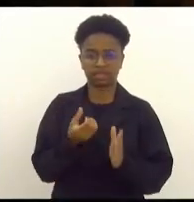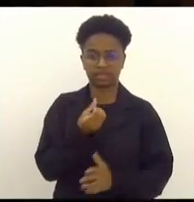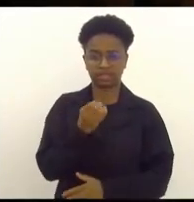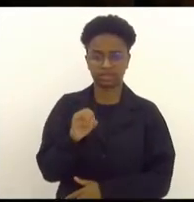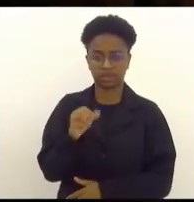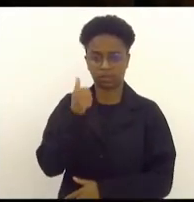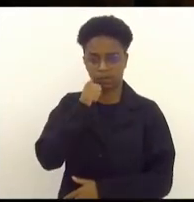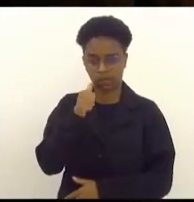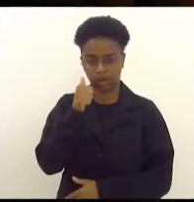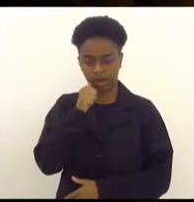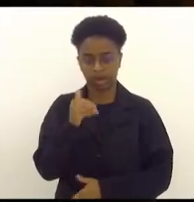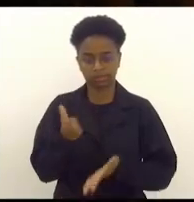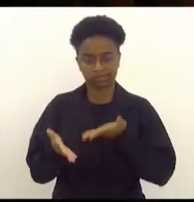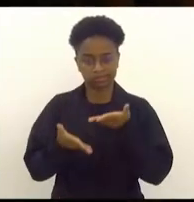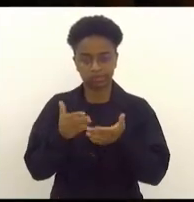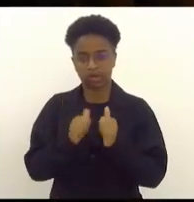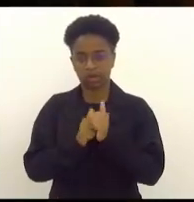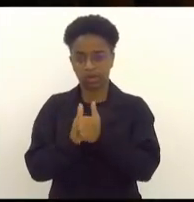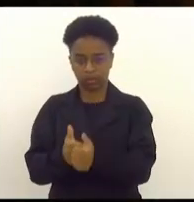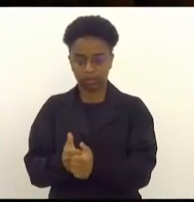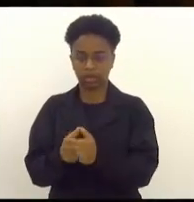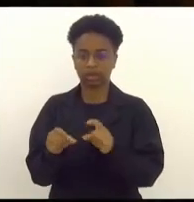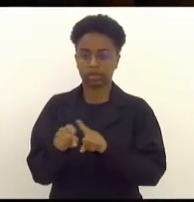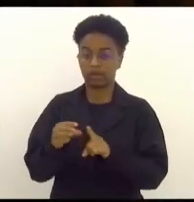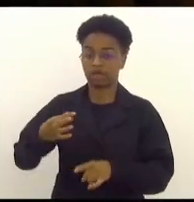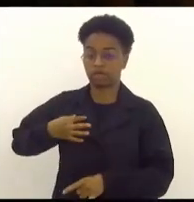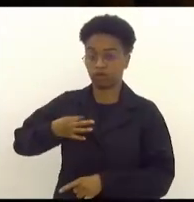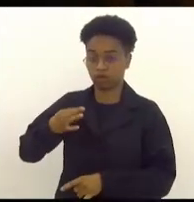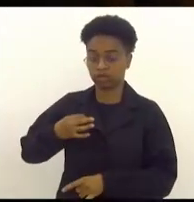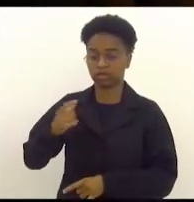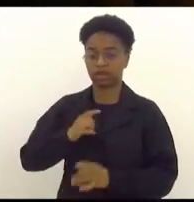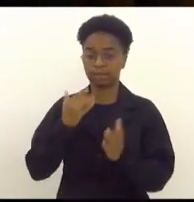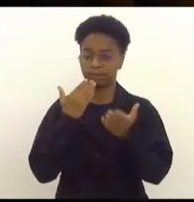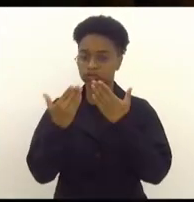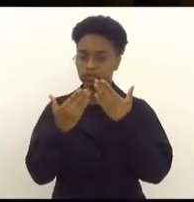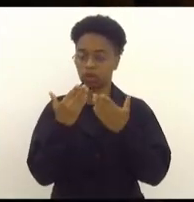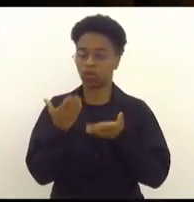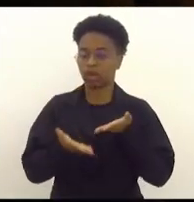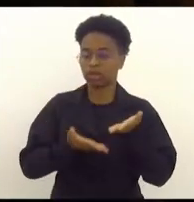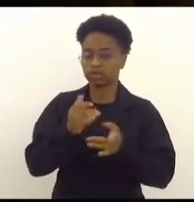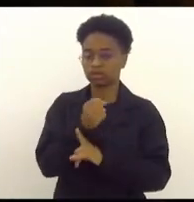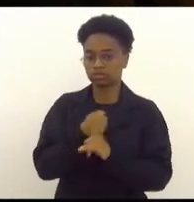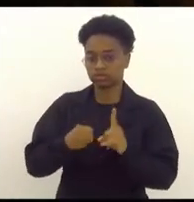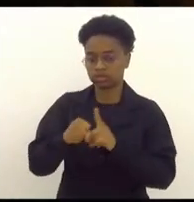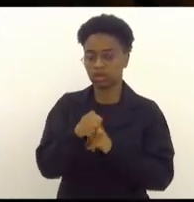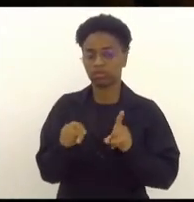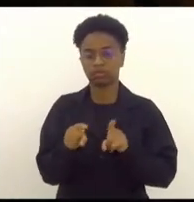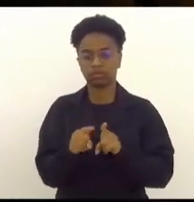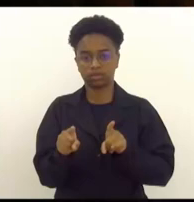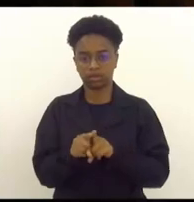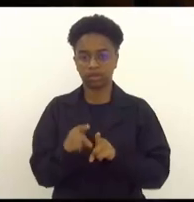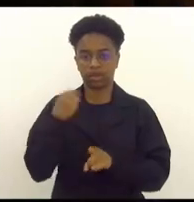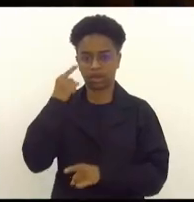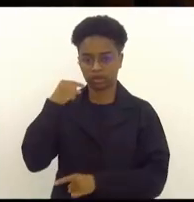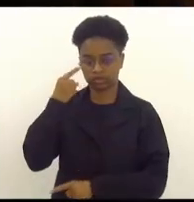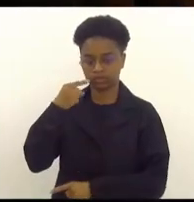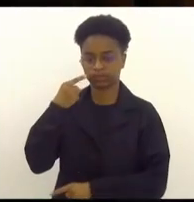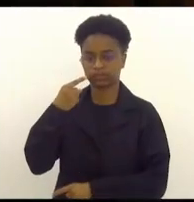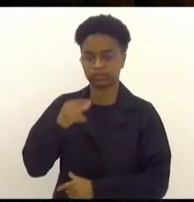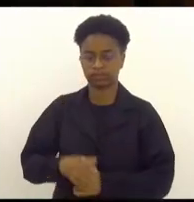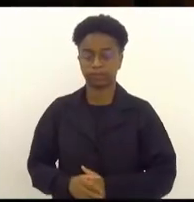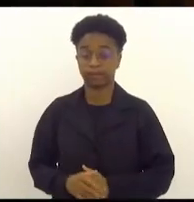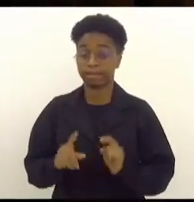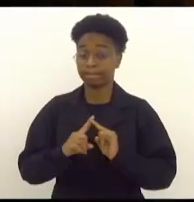atendidas e assistidas de maneira voluntária com psicólogo com assistente social e também advogadas